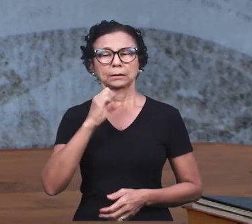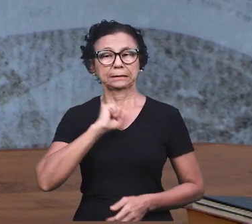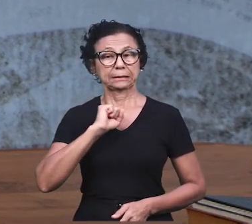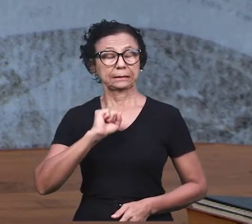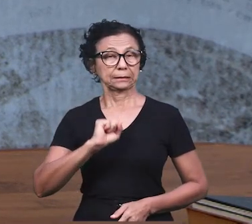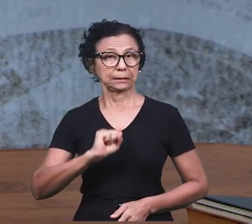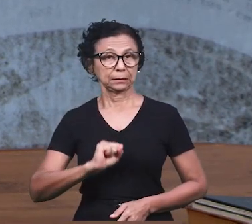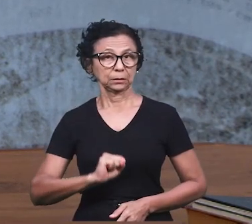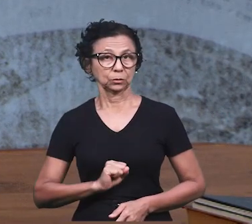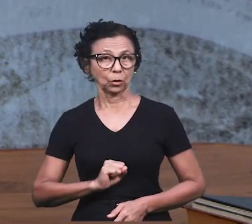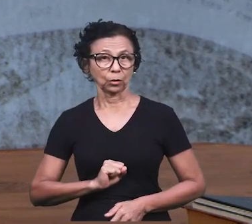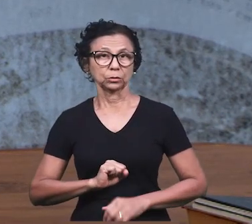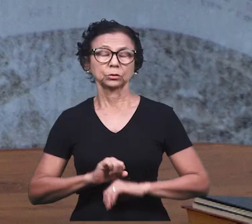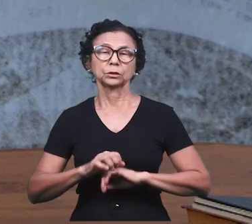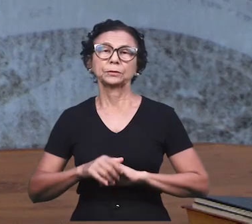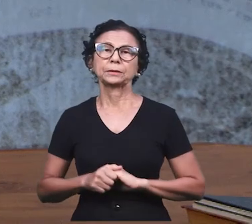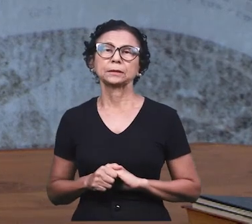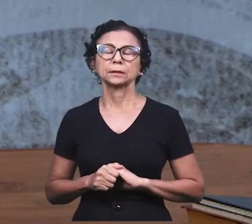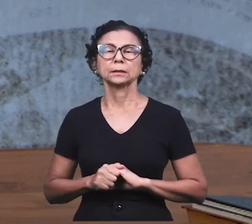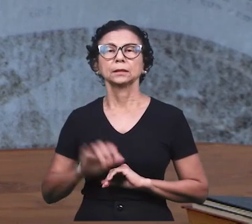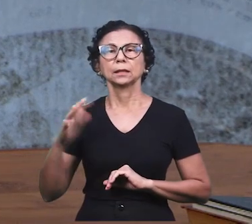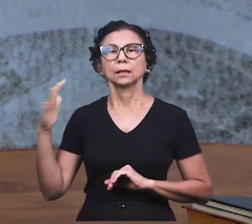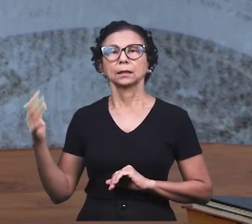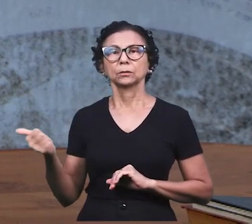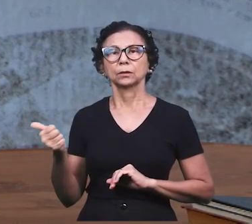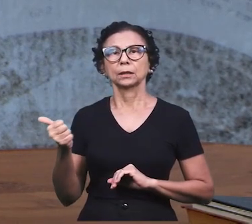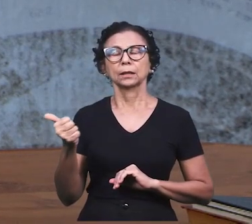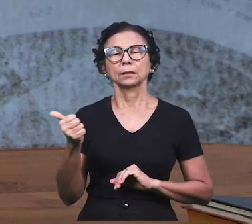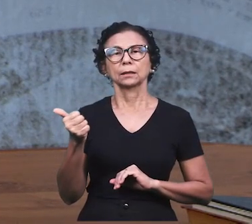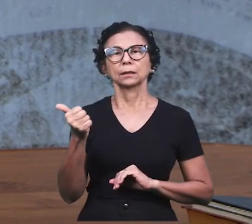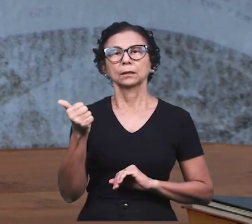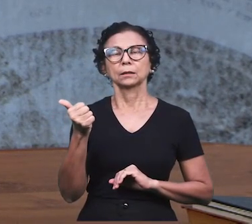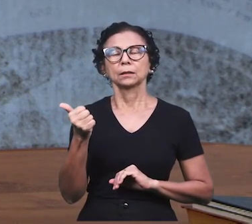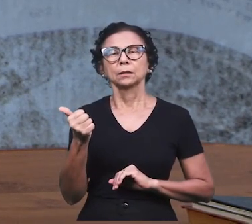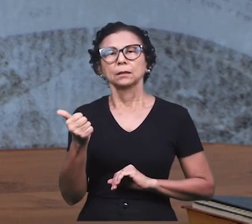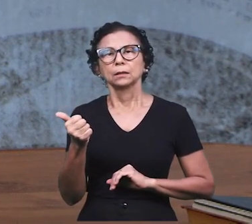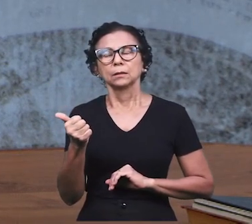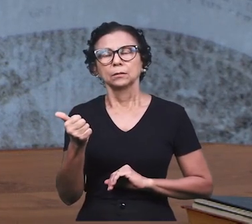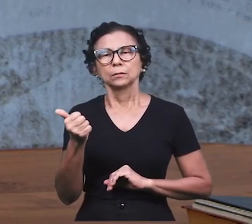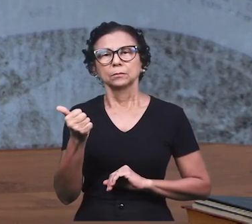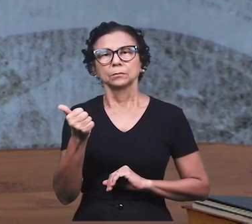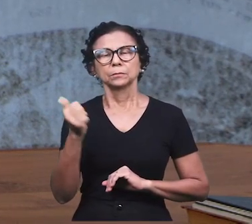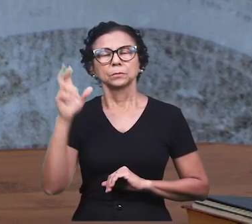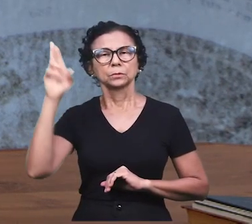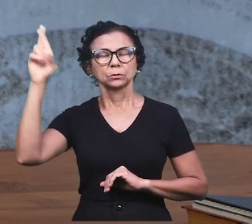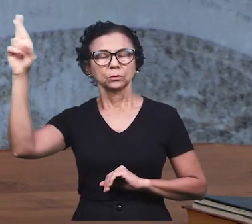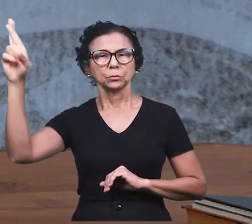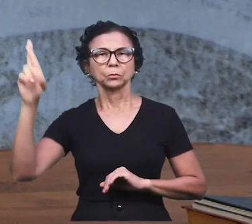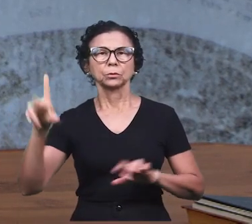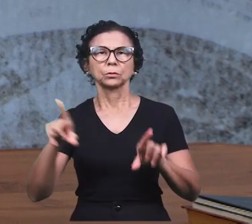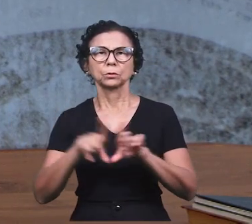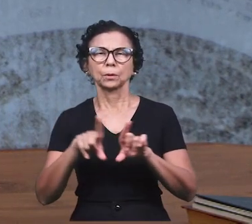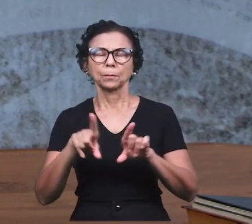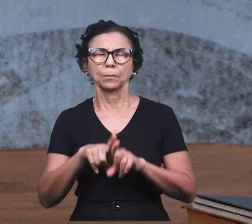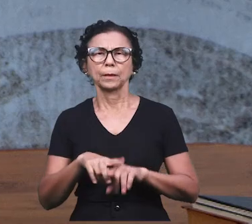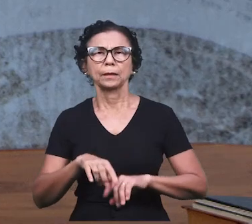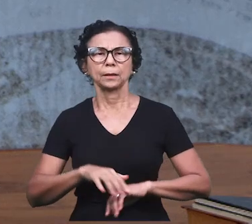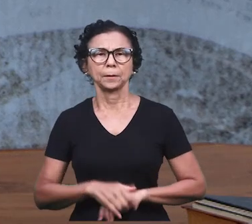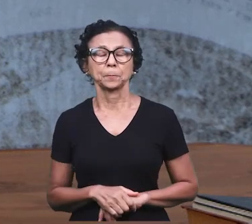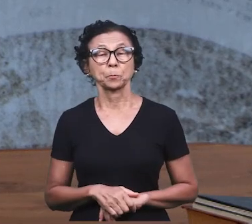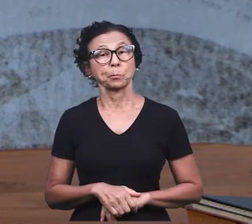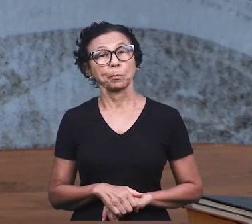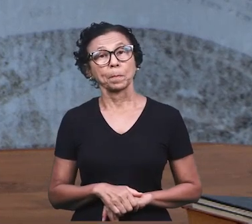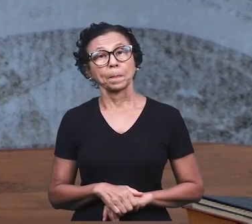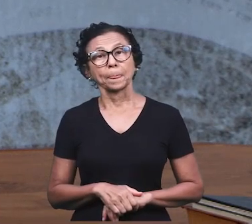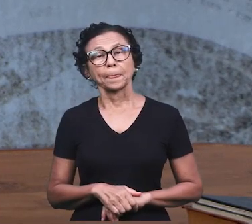feito propiciação com ela. Também o sacerdote que oferecer o holocausto de alguém, o